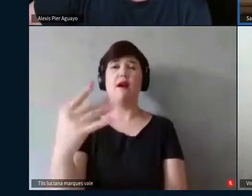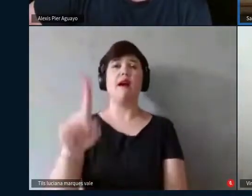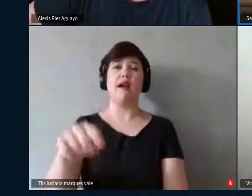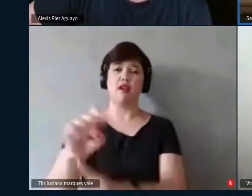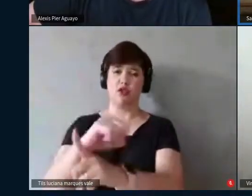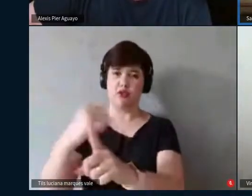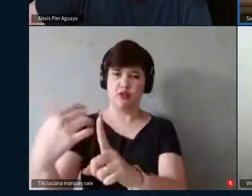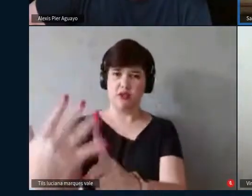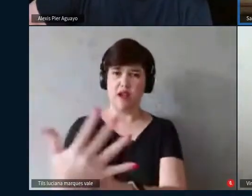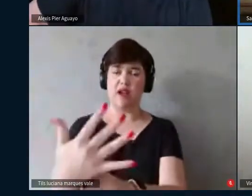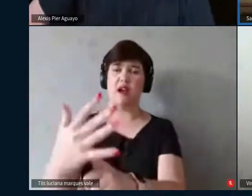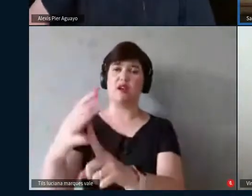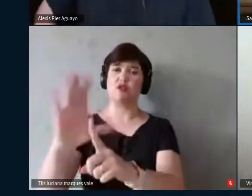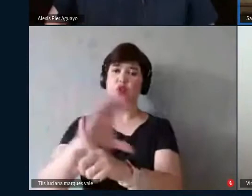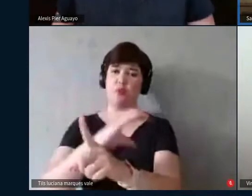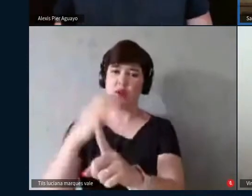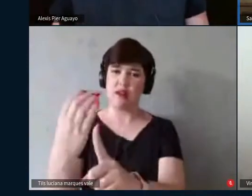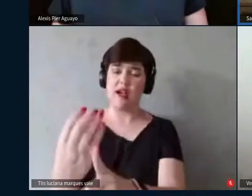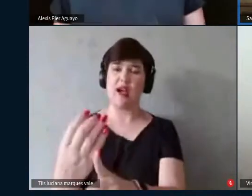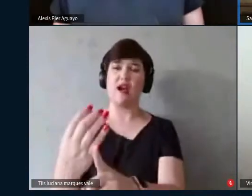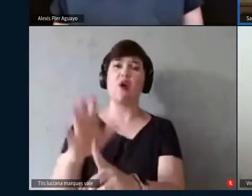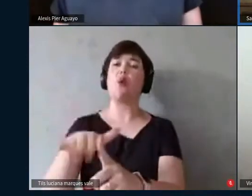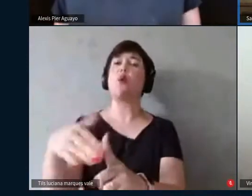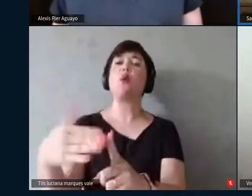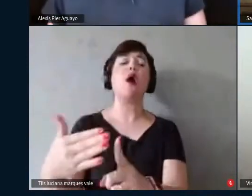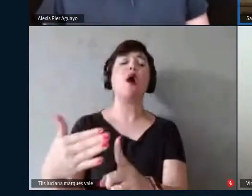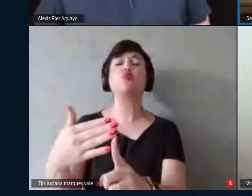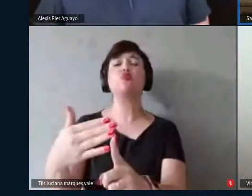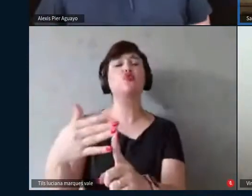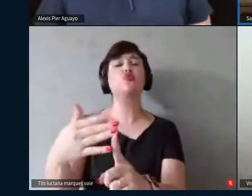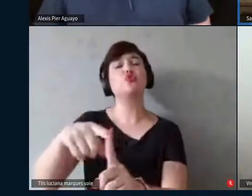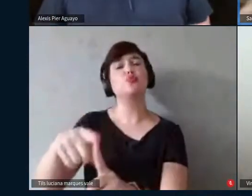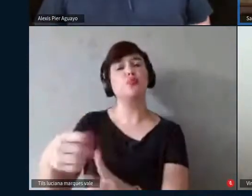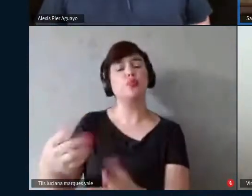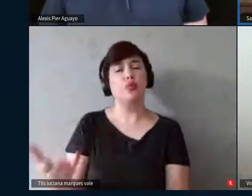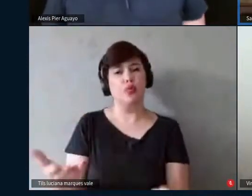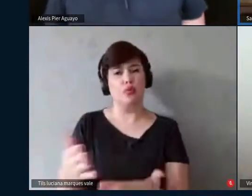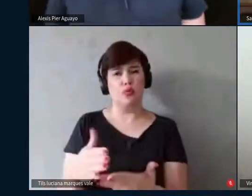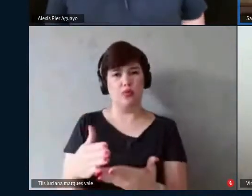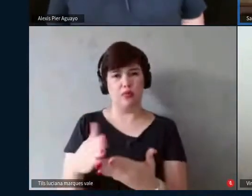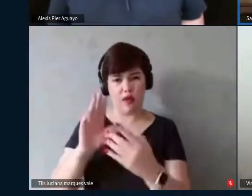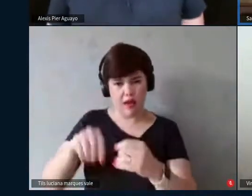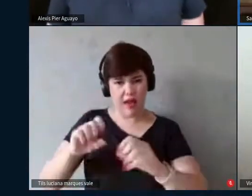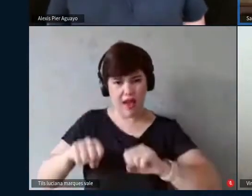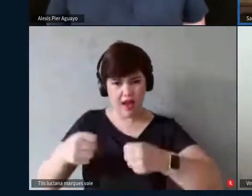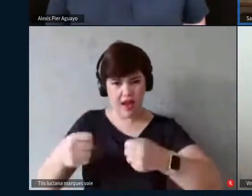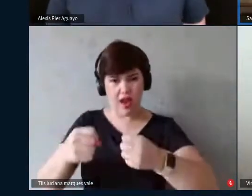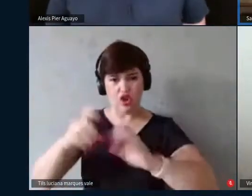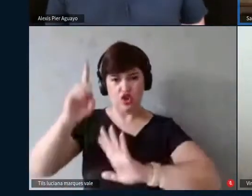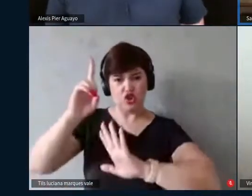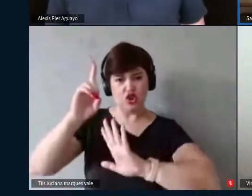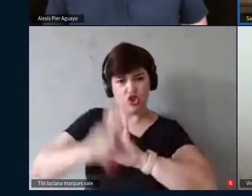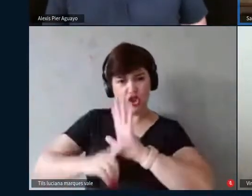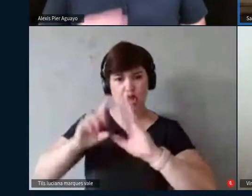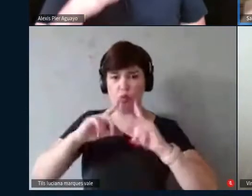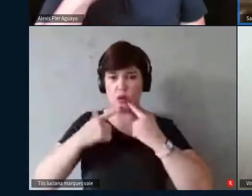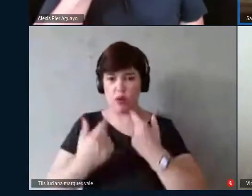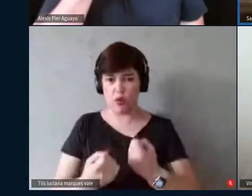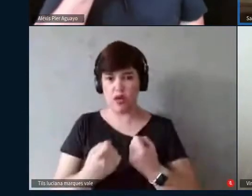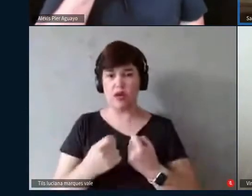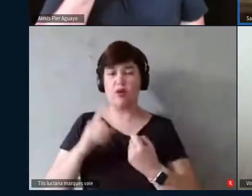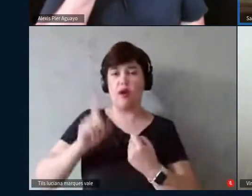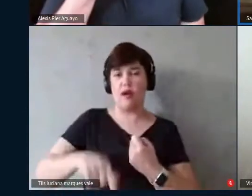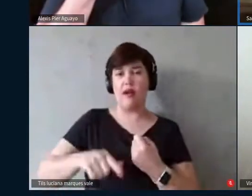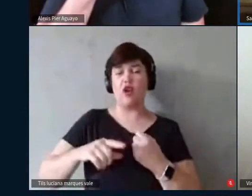Para a comunidade, o tipo de comunidade, em prol de direitos linguísticos, né? Em prol de